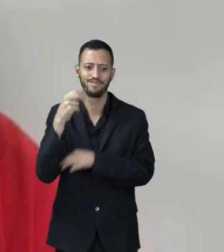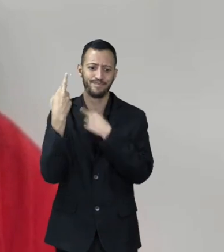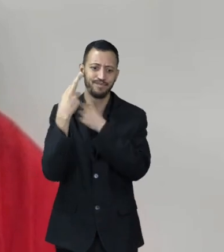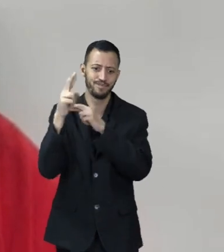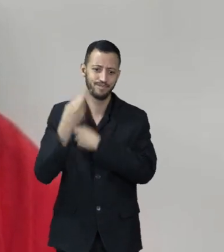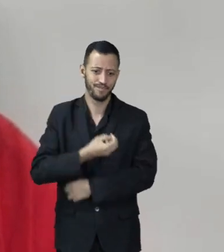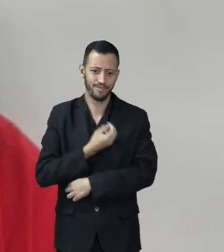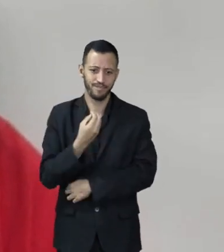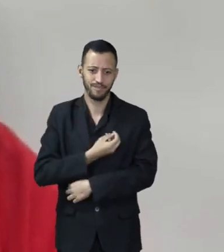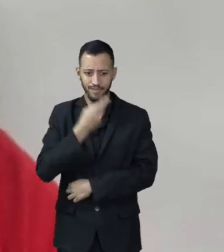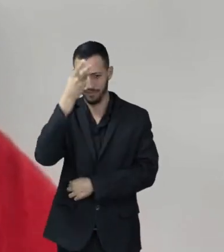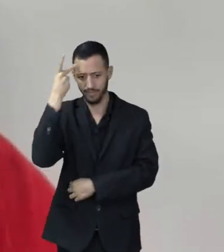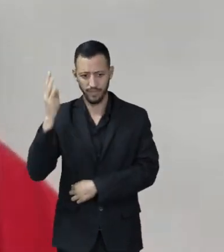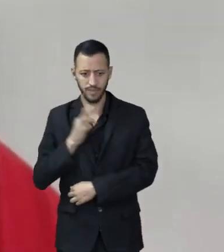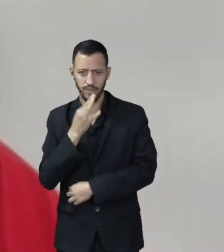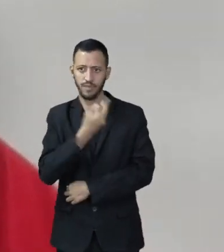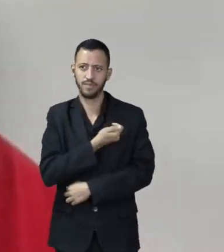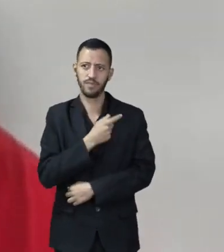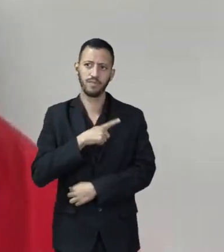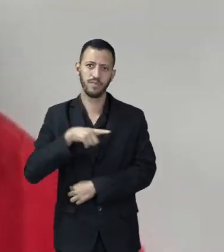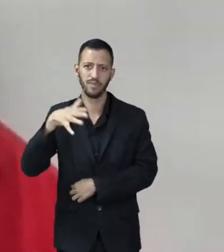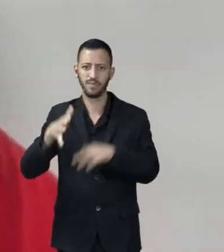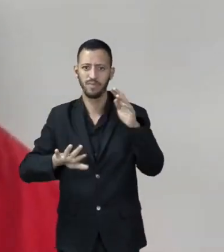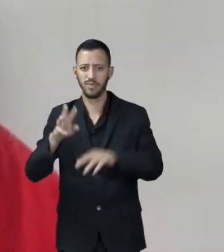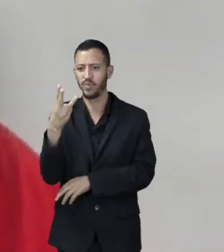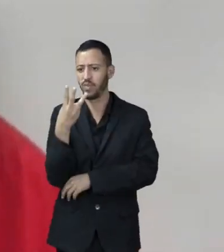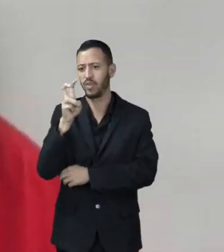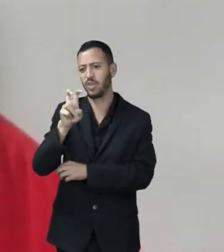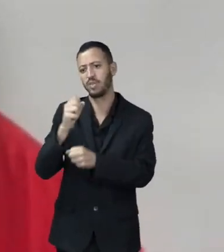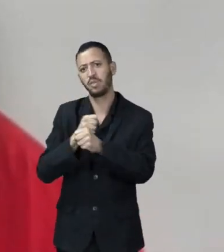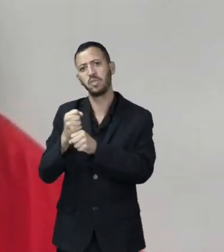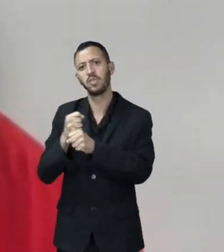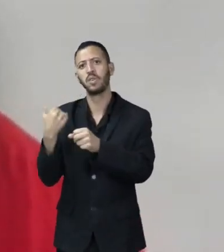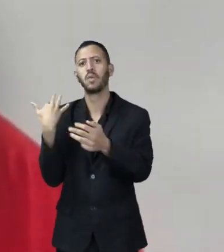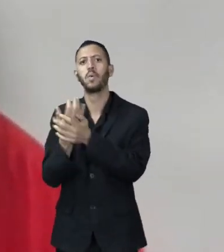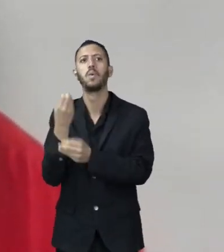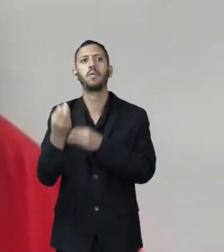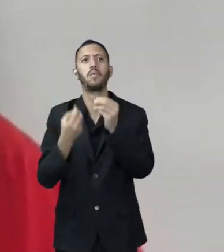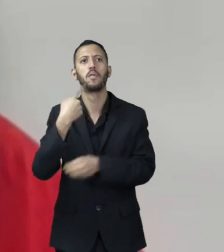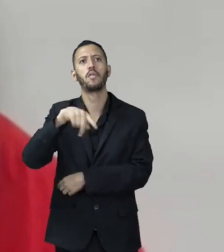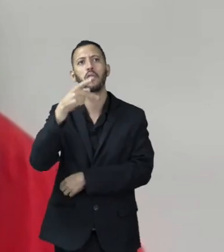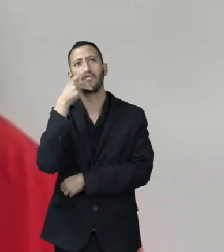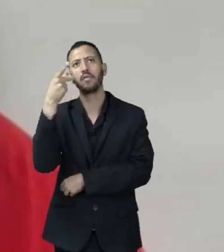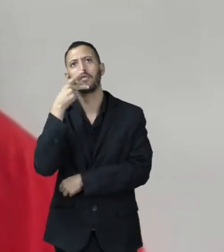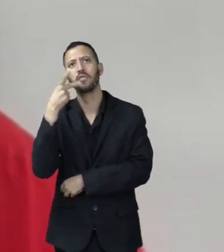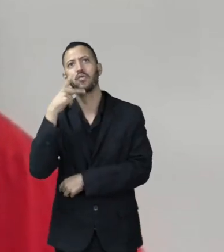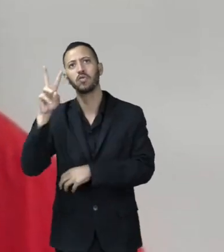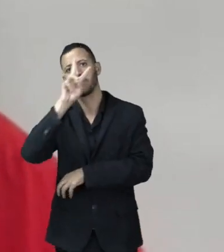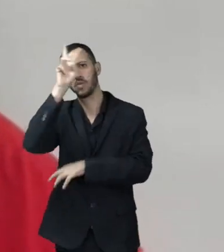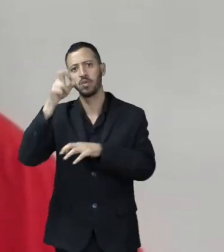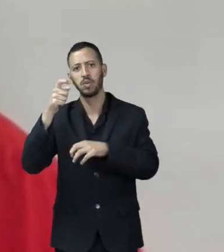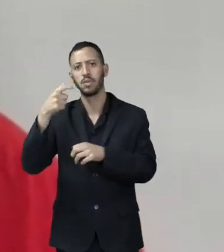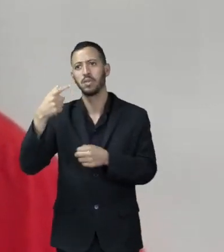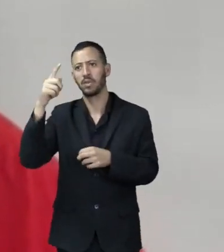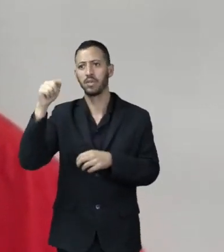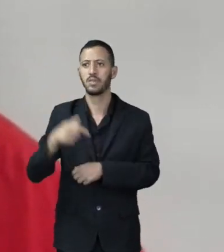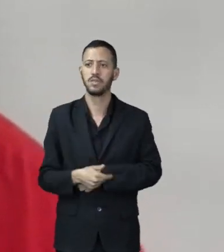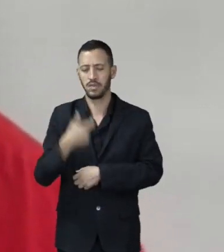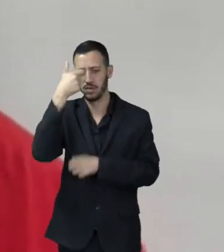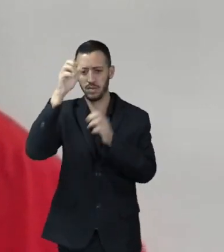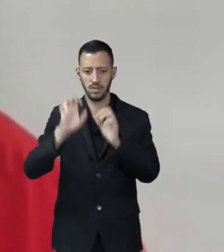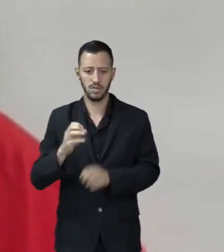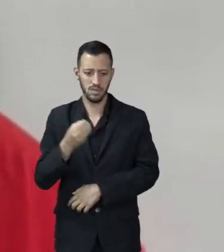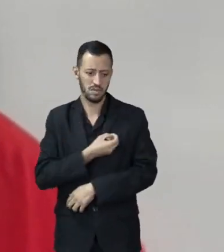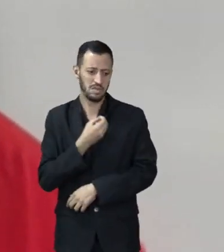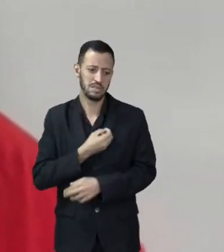de vida de pessoas trans no Brasil ainda gira em torno de 35 anos. Como é que eu vou falar, então, Anderson, de cidadania para pessoas que têm expectativas de vida